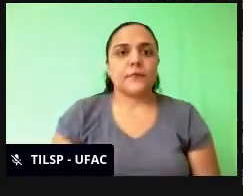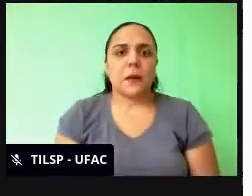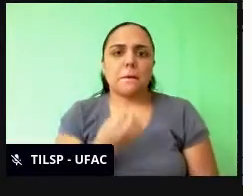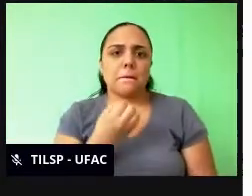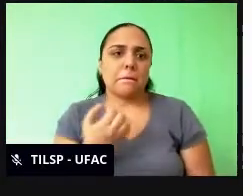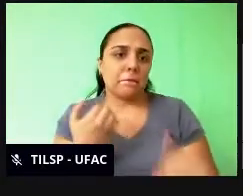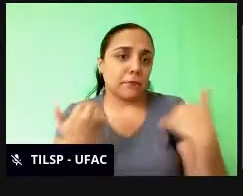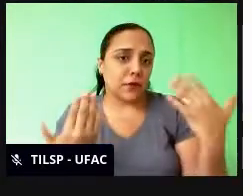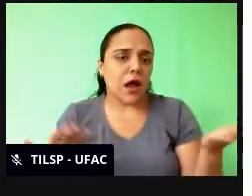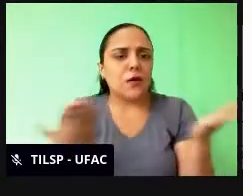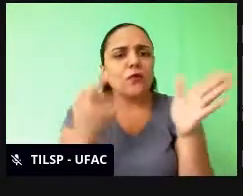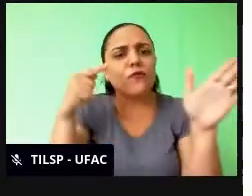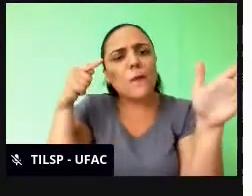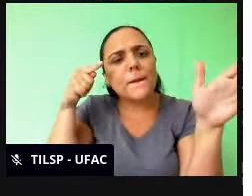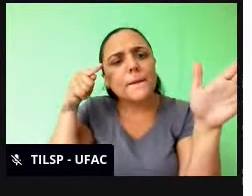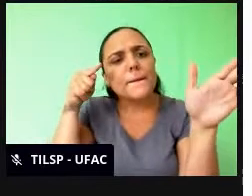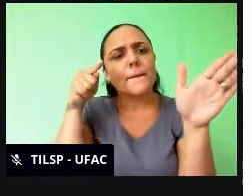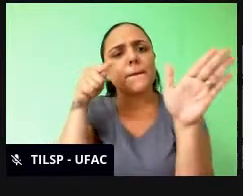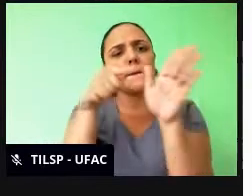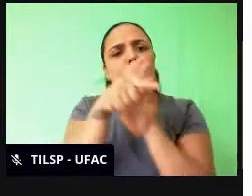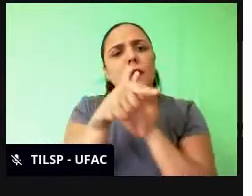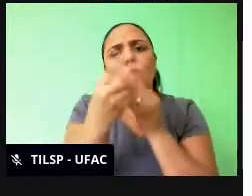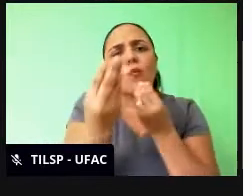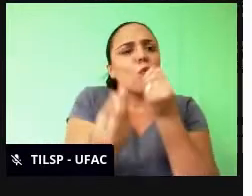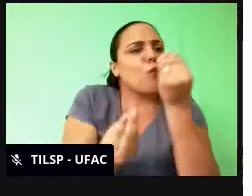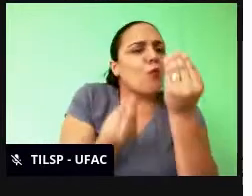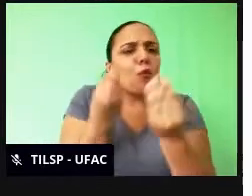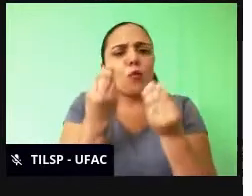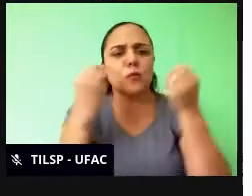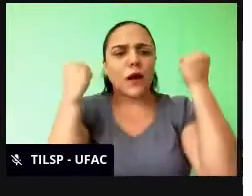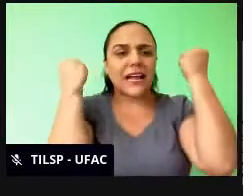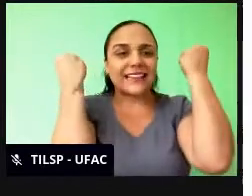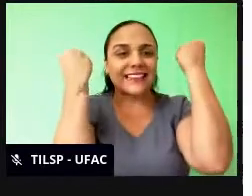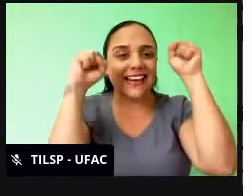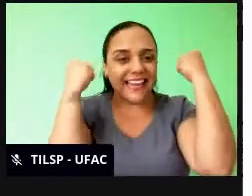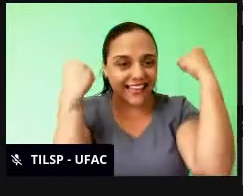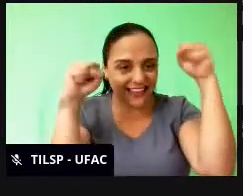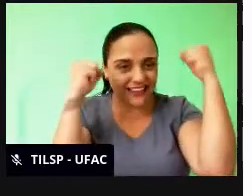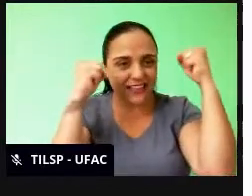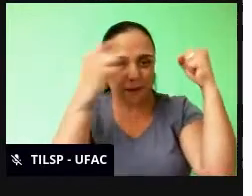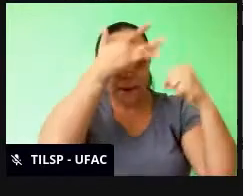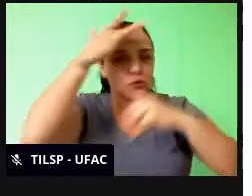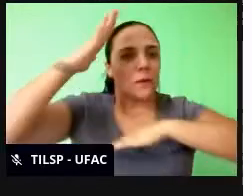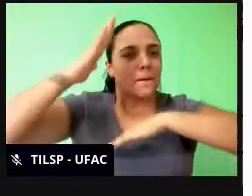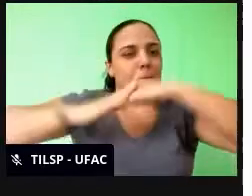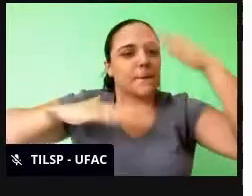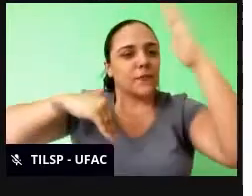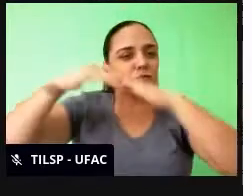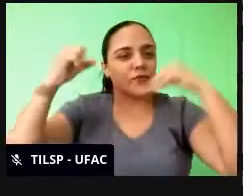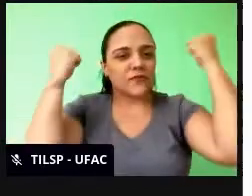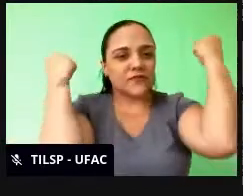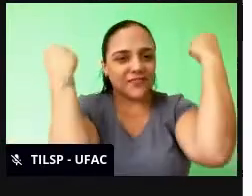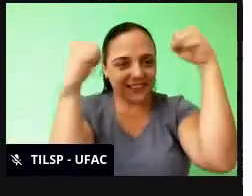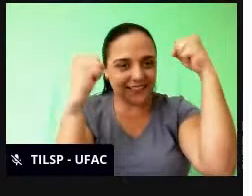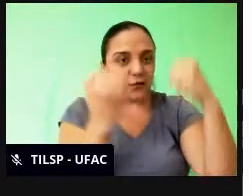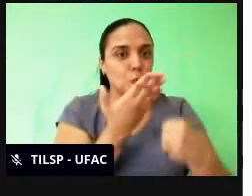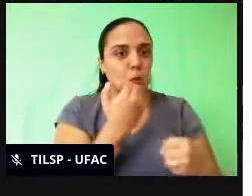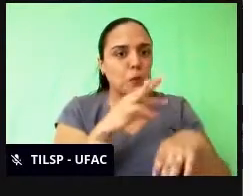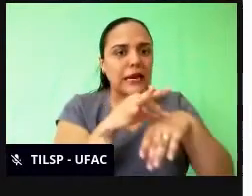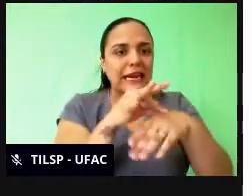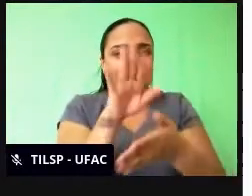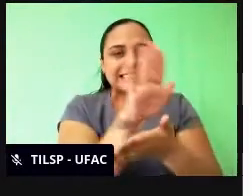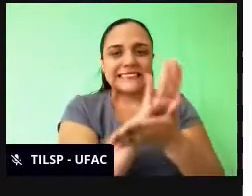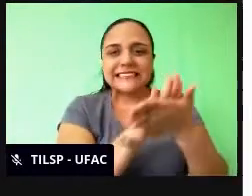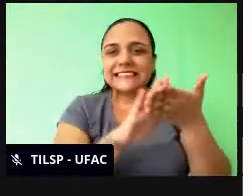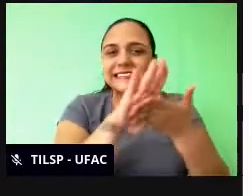Eu começo perguntando para vocês, como que são os atletas veganos? Se a gente for avaliar, nós temos que, geralmente,